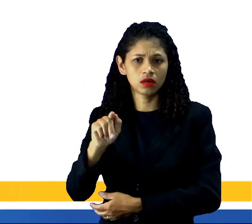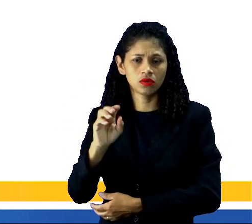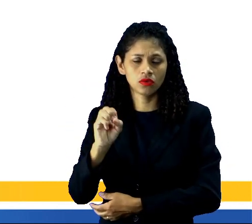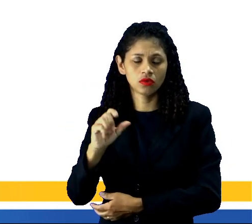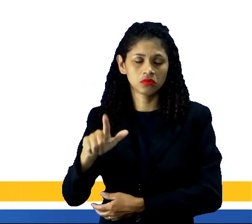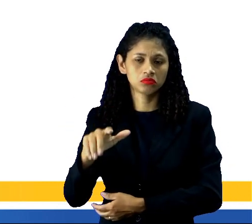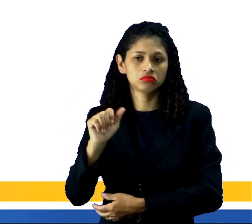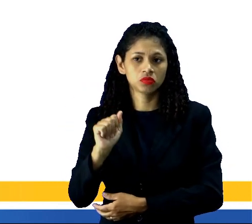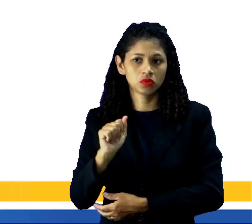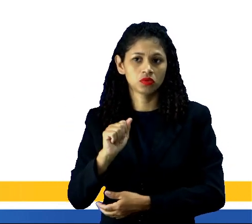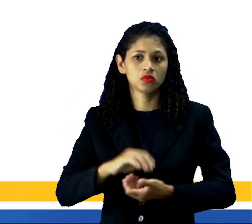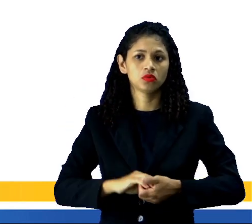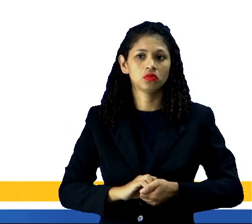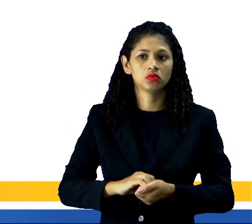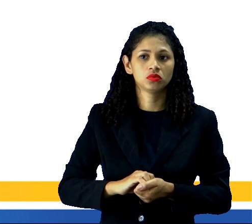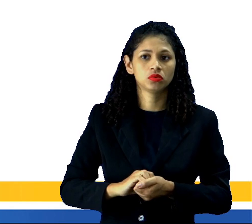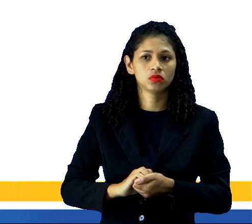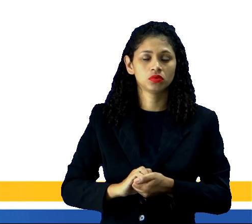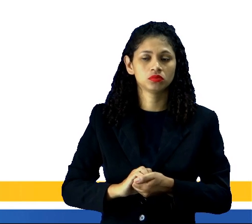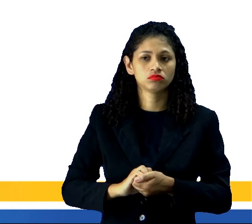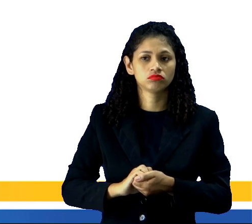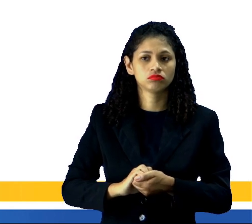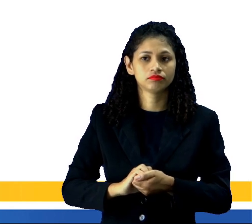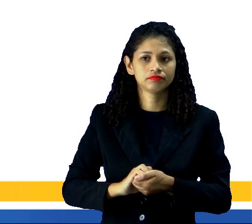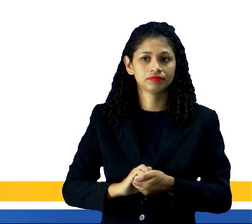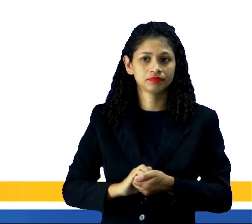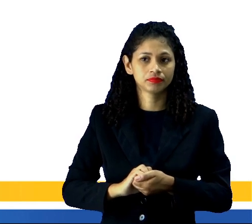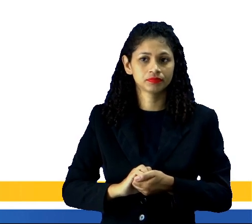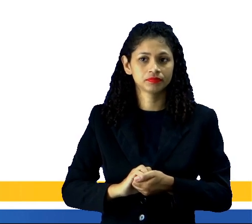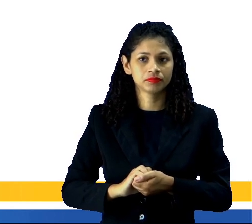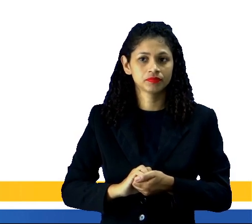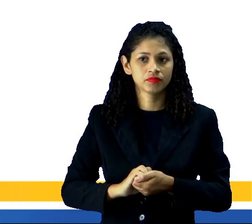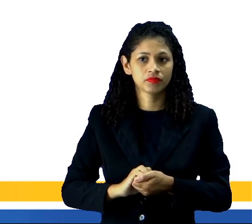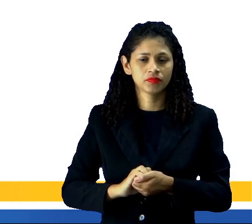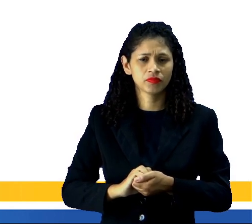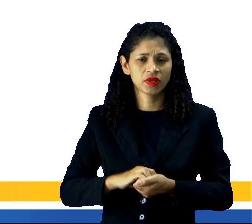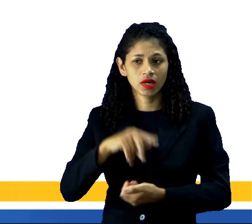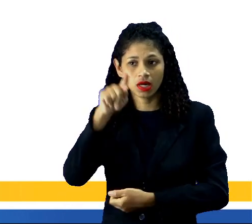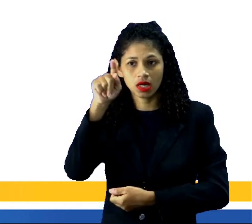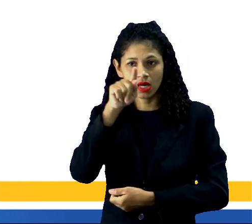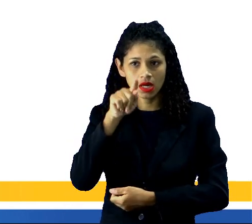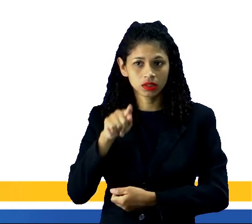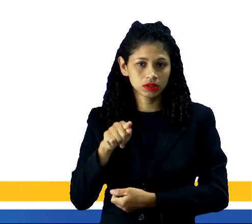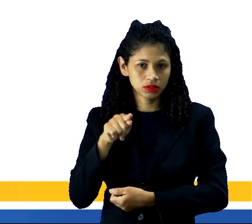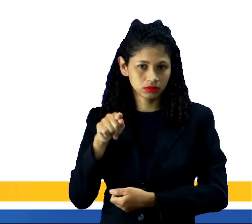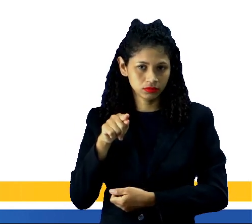chamada Costa do Marfim, né, onde a linha vermelha delimita.